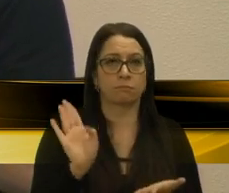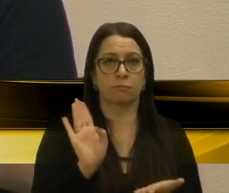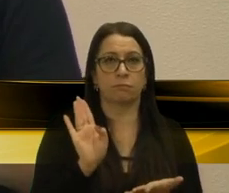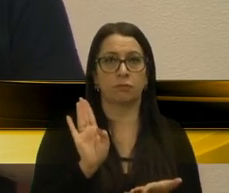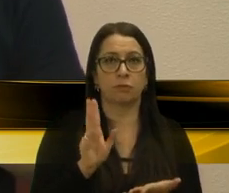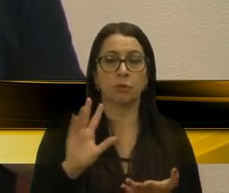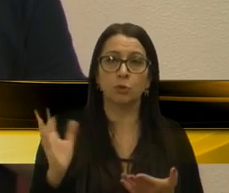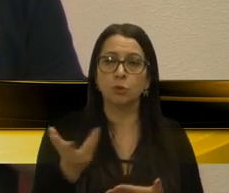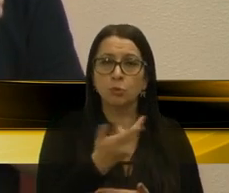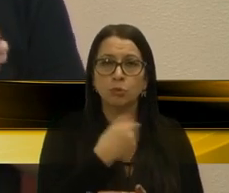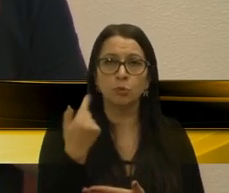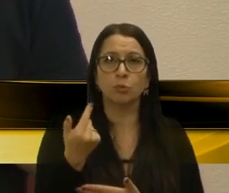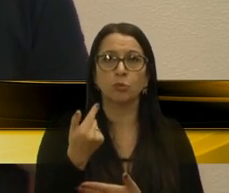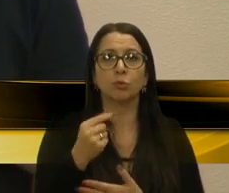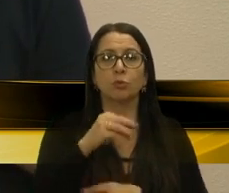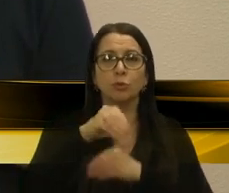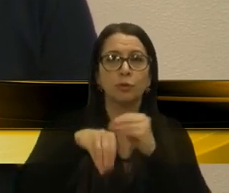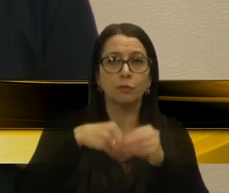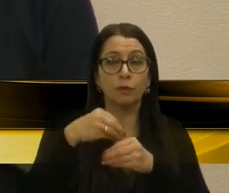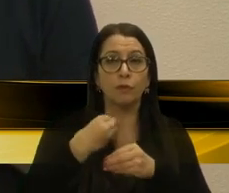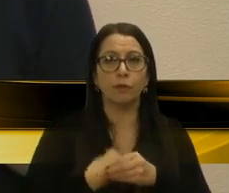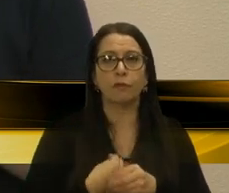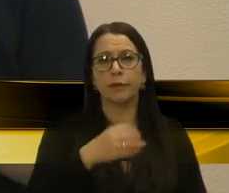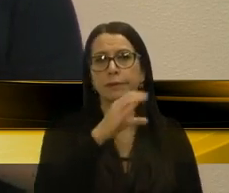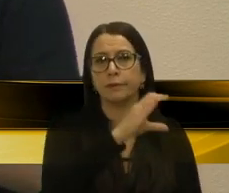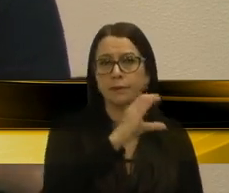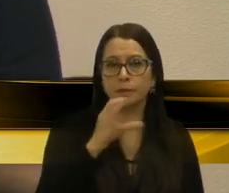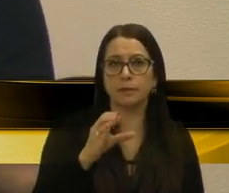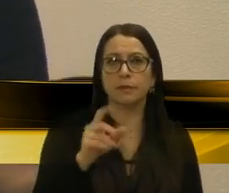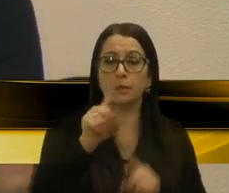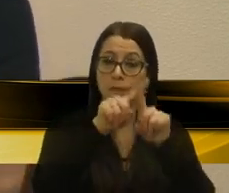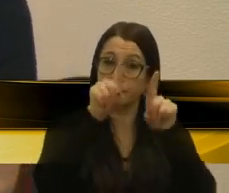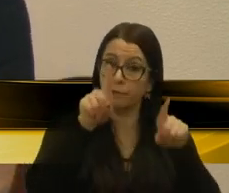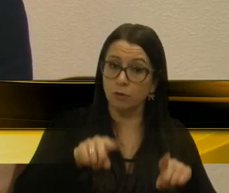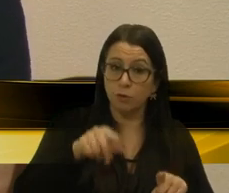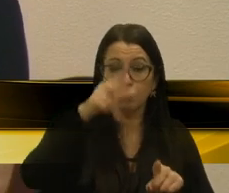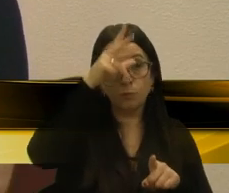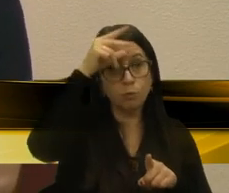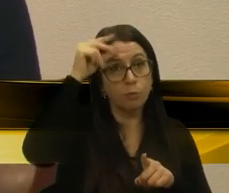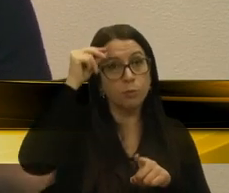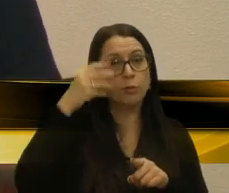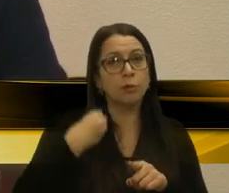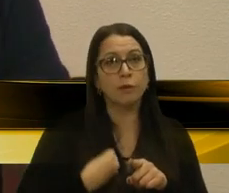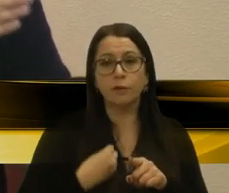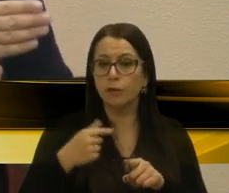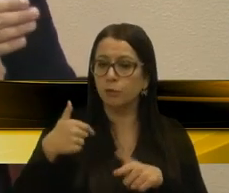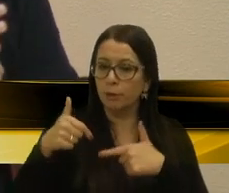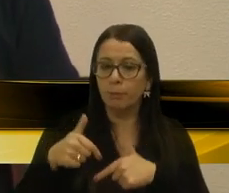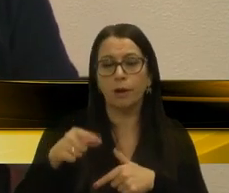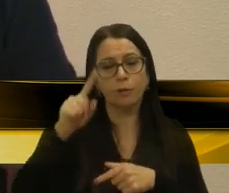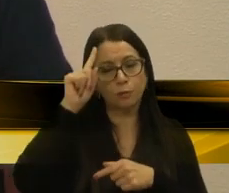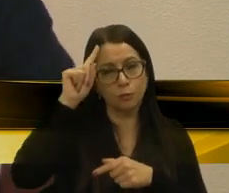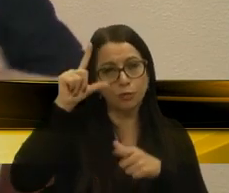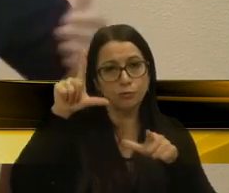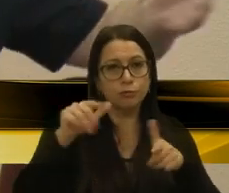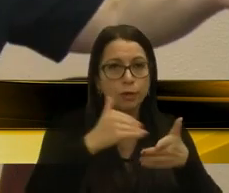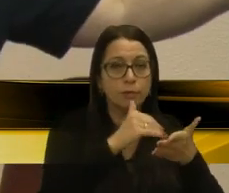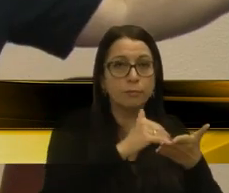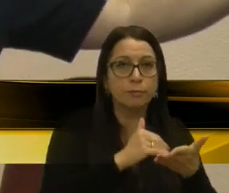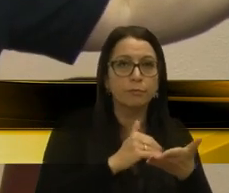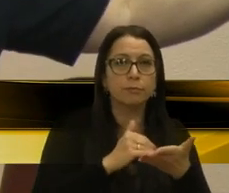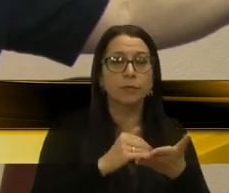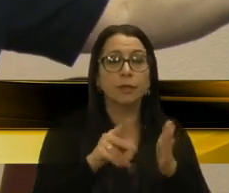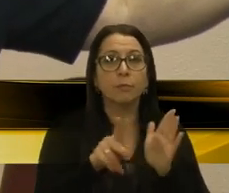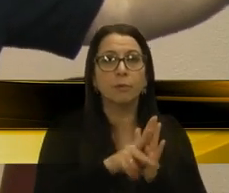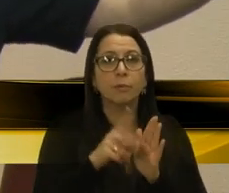aí, todos esses atos que envolvem a vida de CCs, de servidores, a nossa vida funcional, dos nossos gabinetes. A